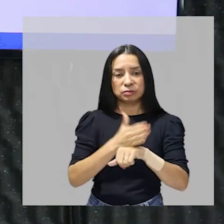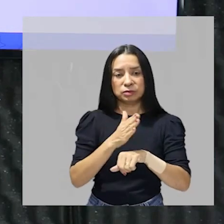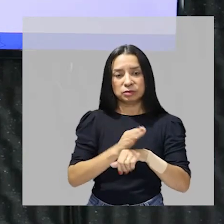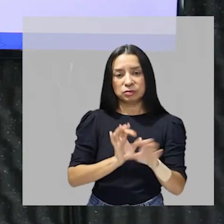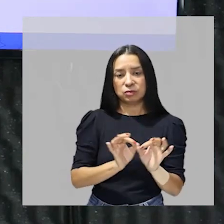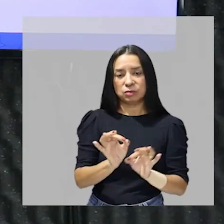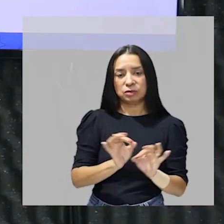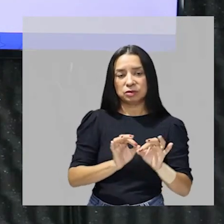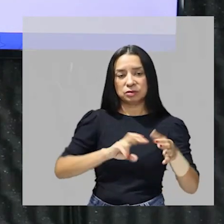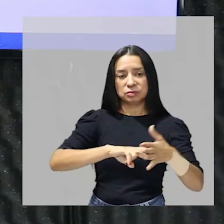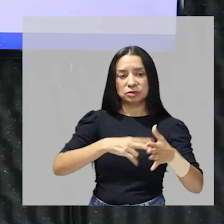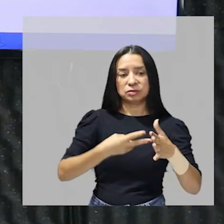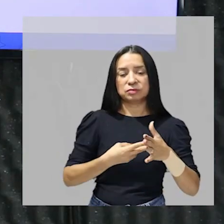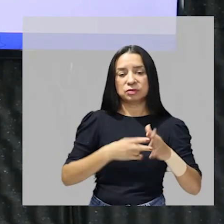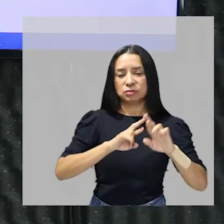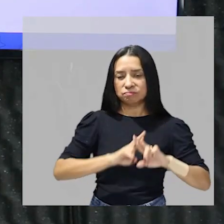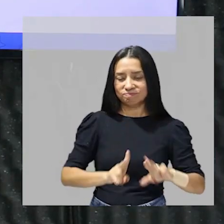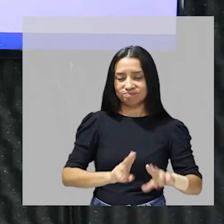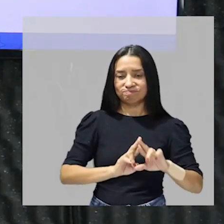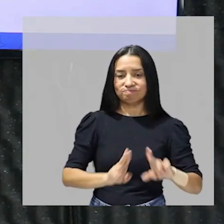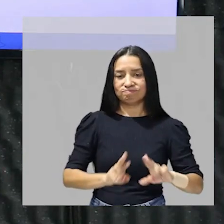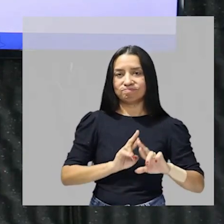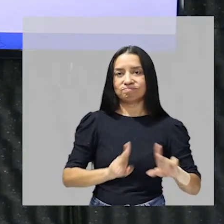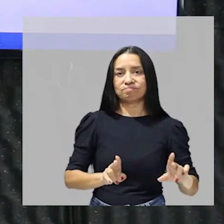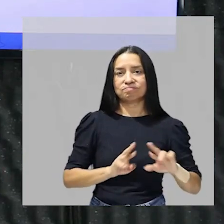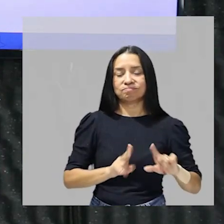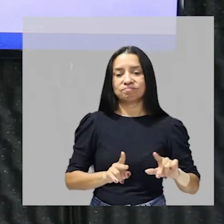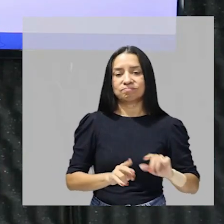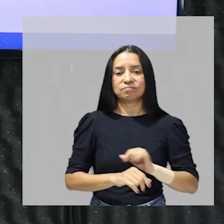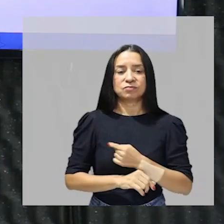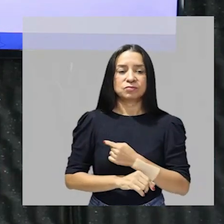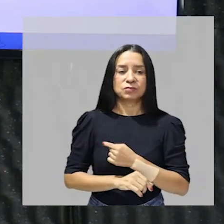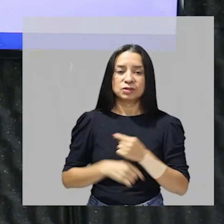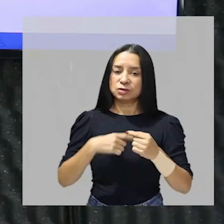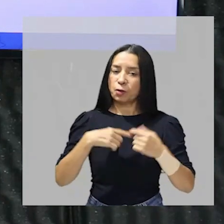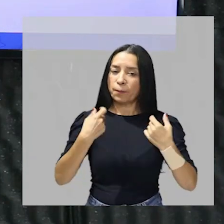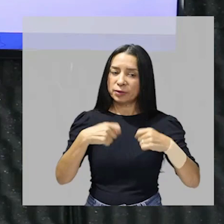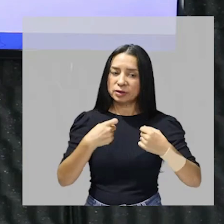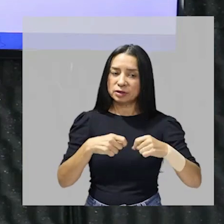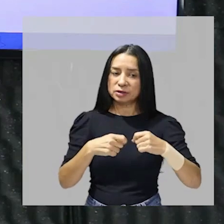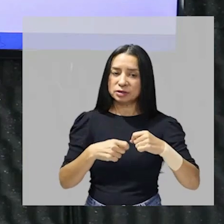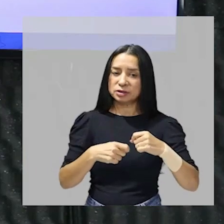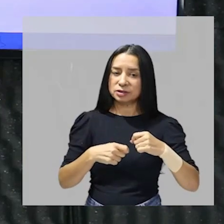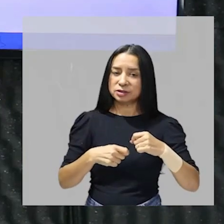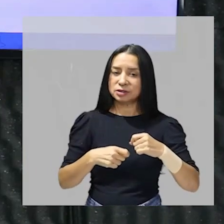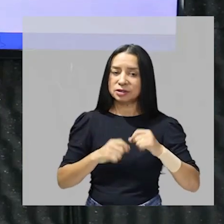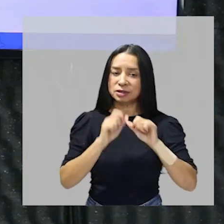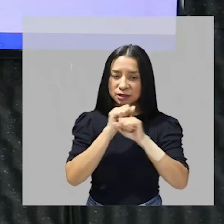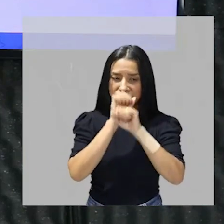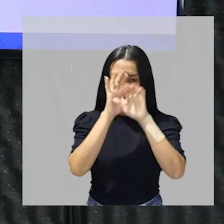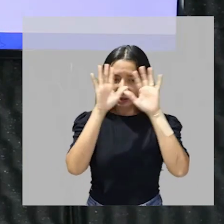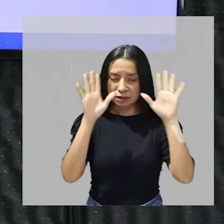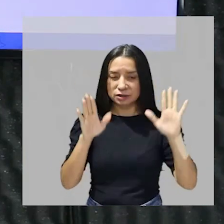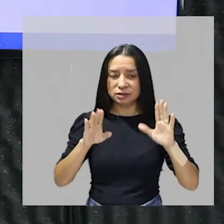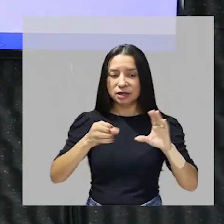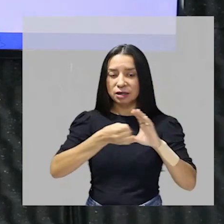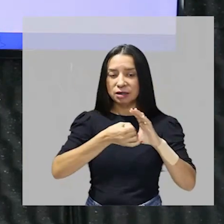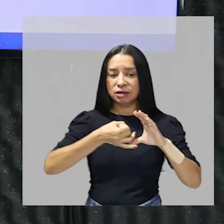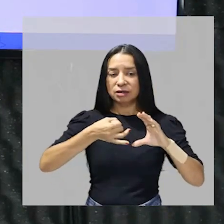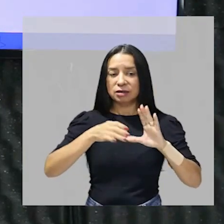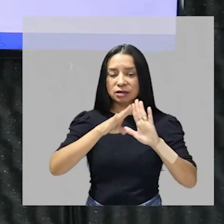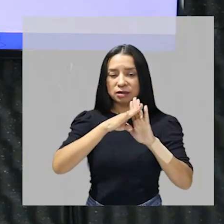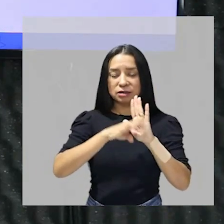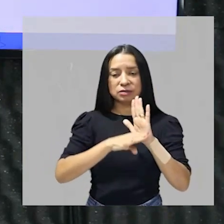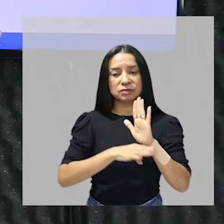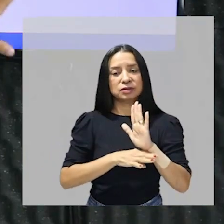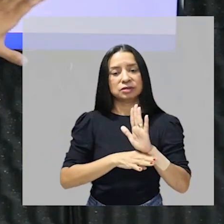e significados muito diferentes, o que leva à necessidade de explicitar a classificação adotada.